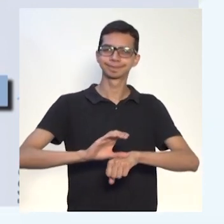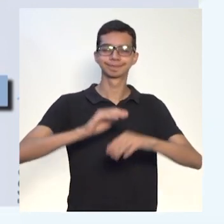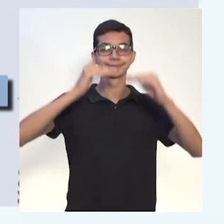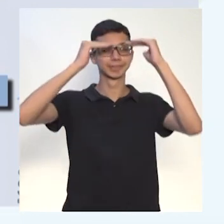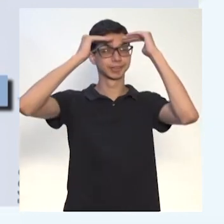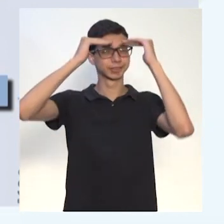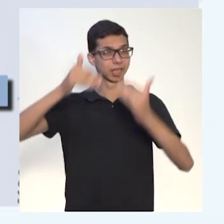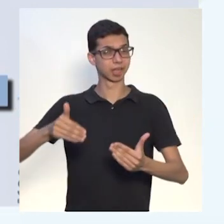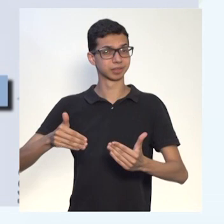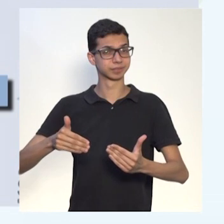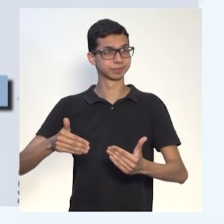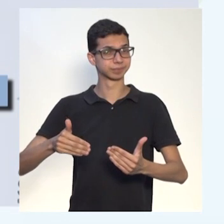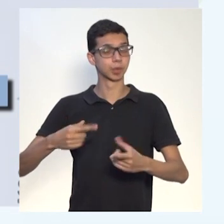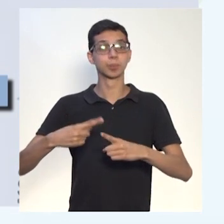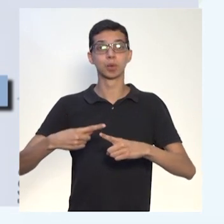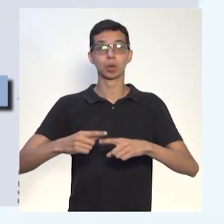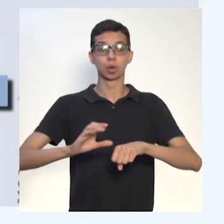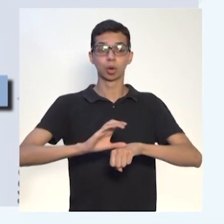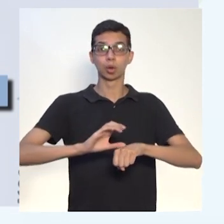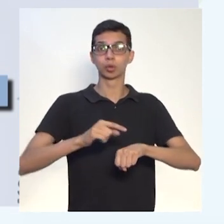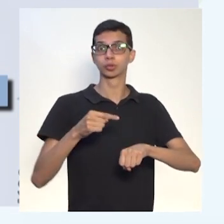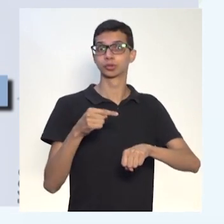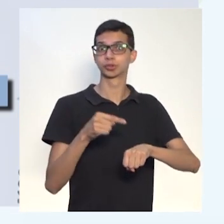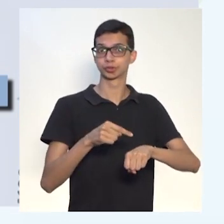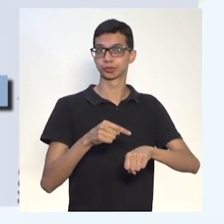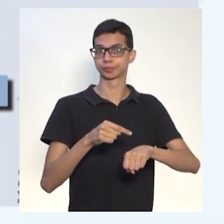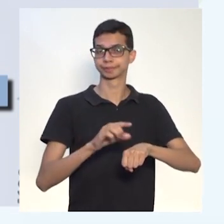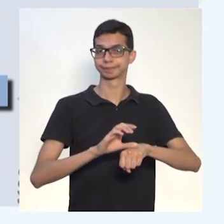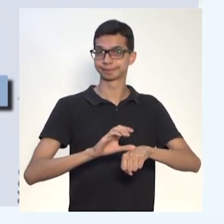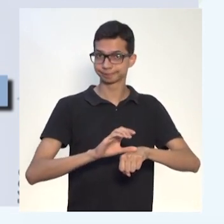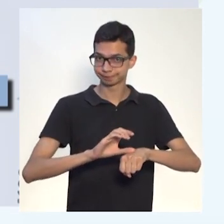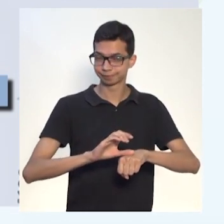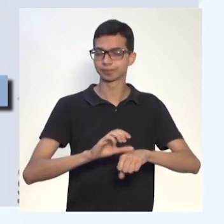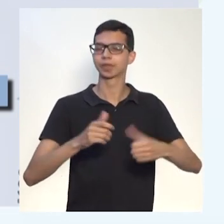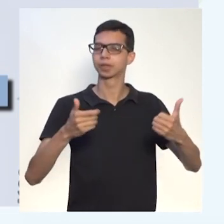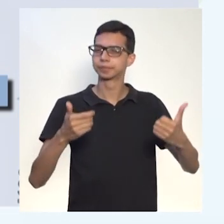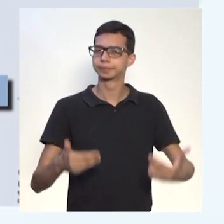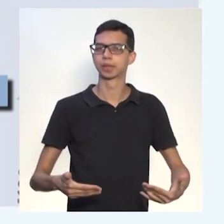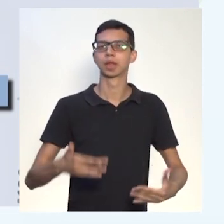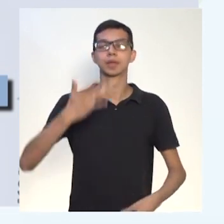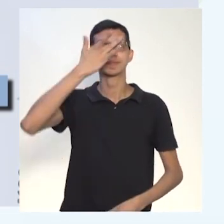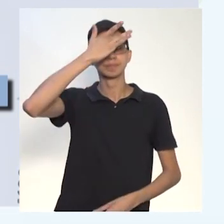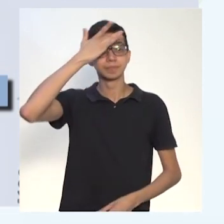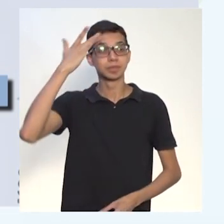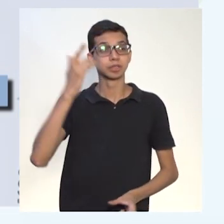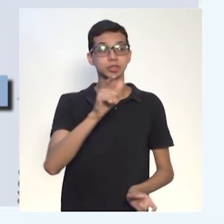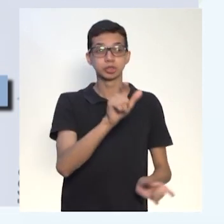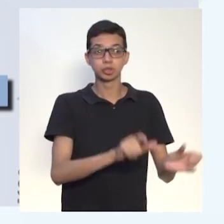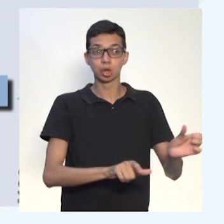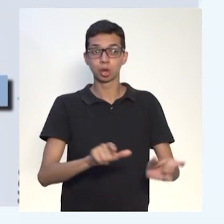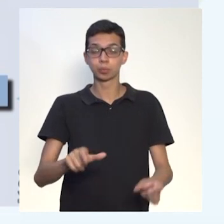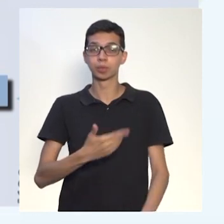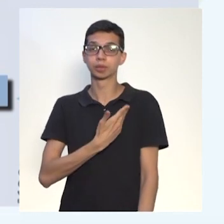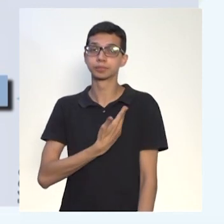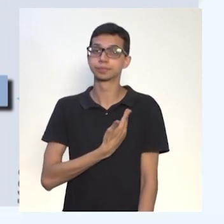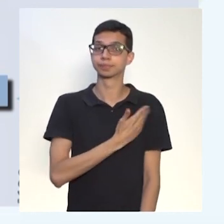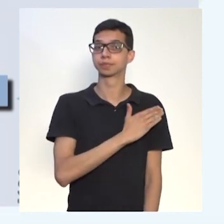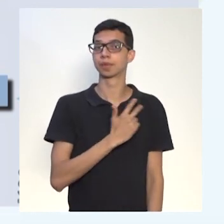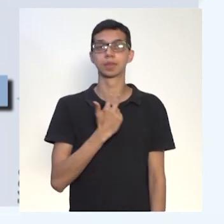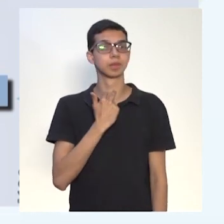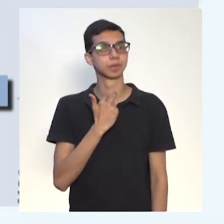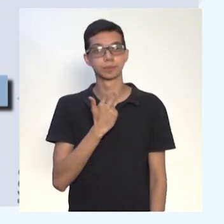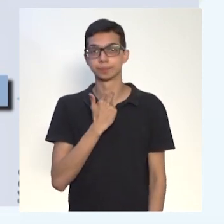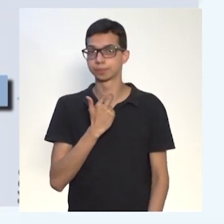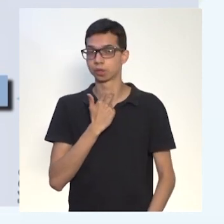nossa Constituição não permite que pessoas sejam excluídas, que pessoas vivam sem acesso a todas